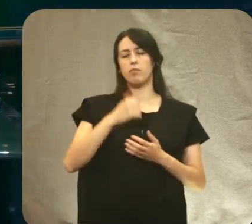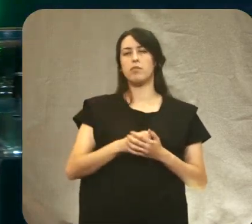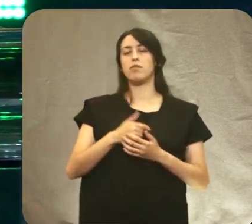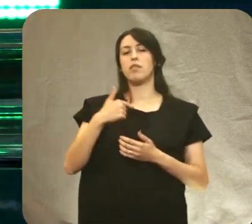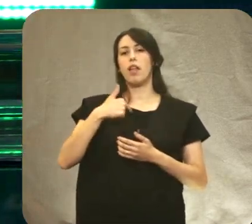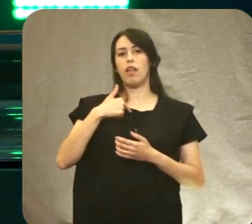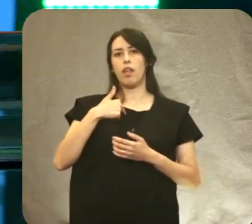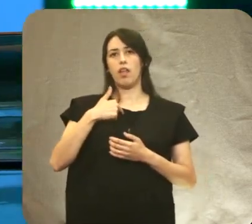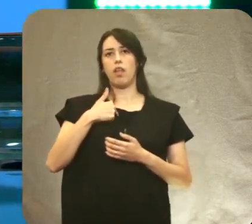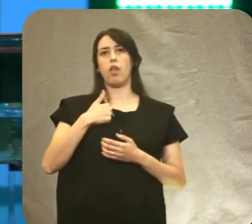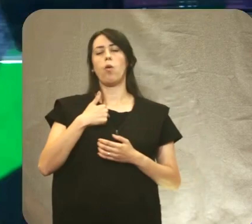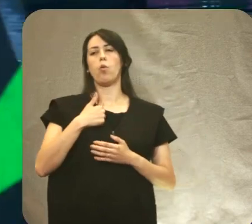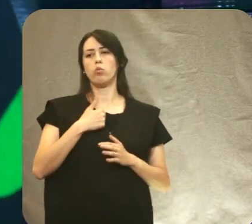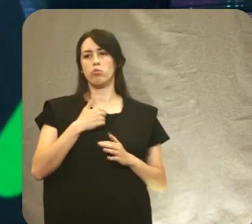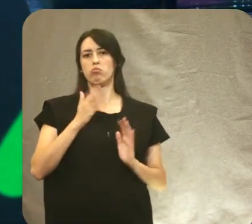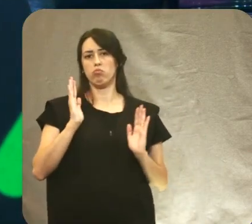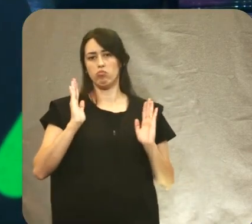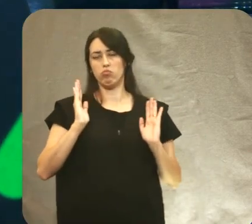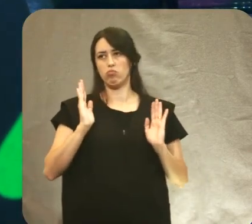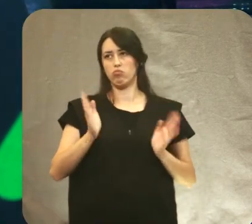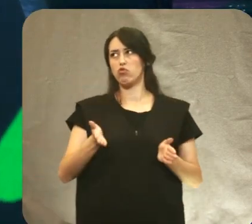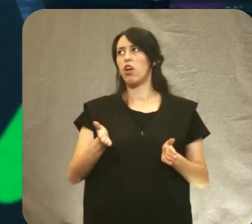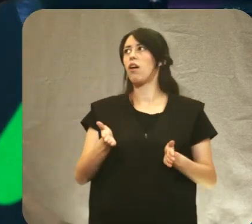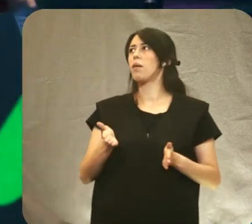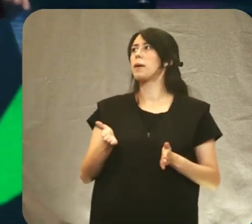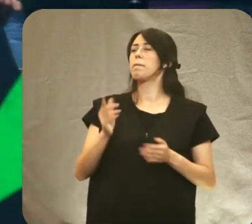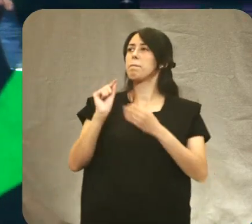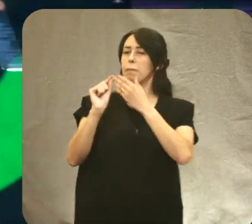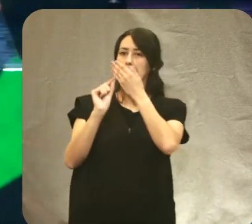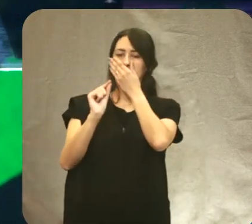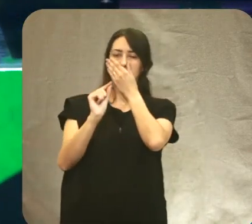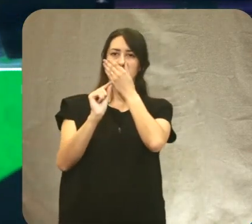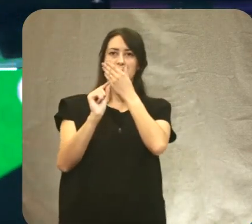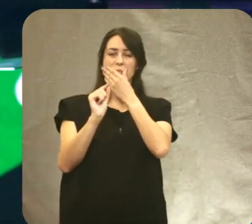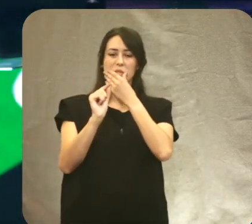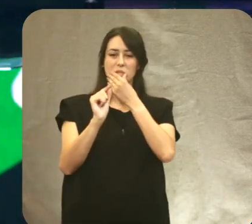da denominação que são diferentes.